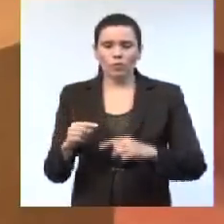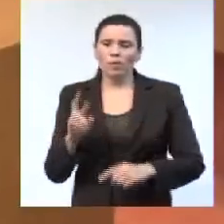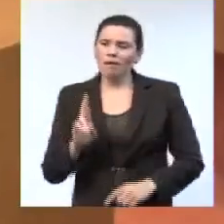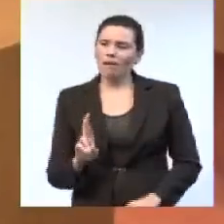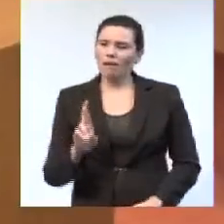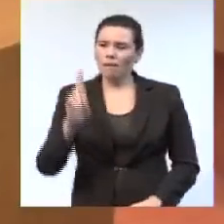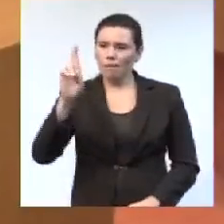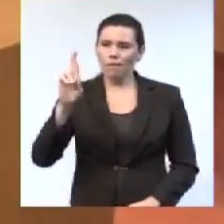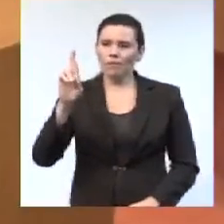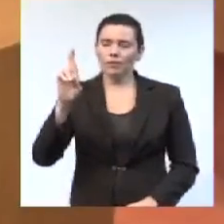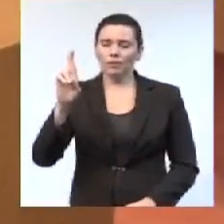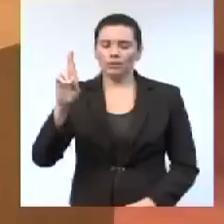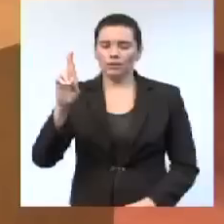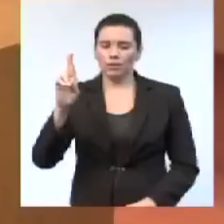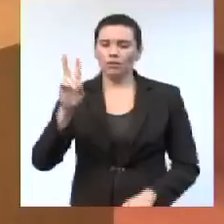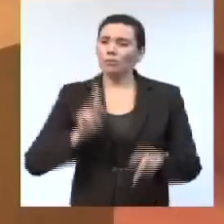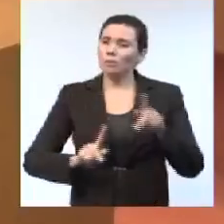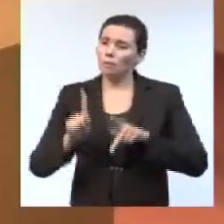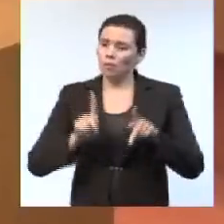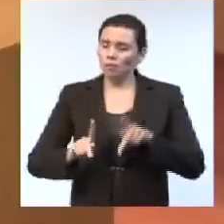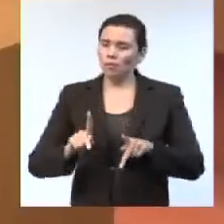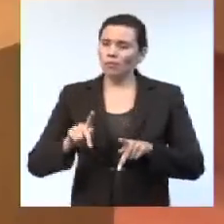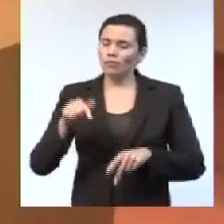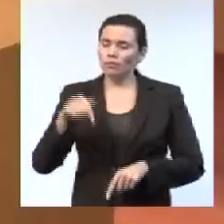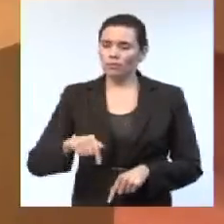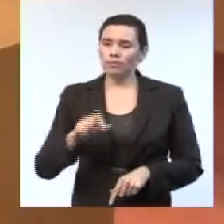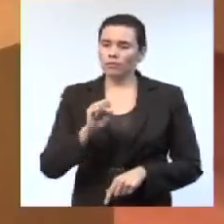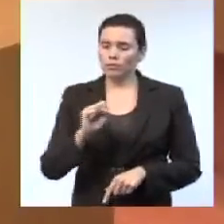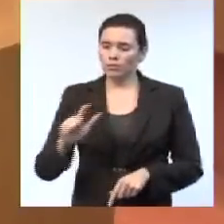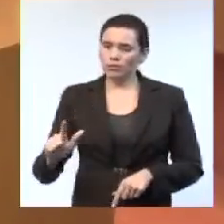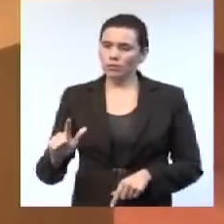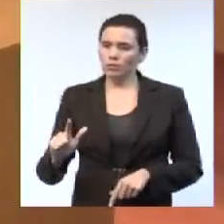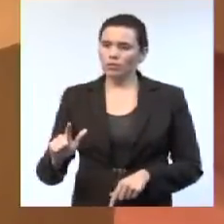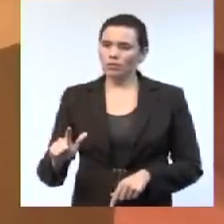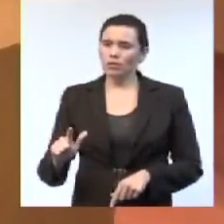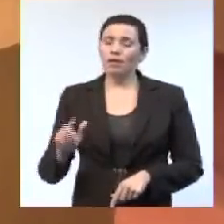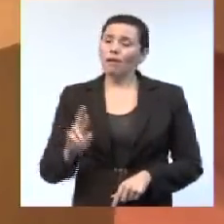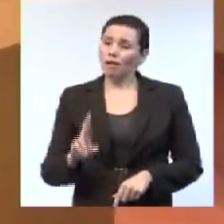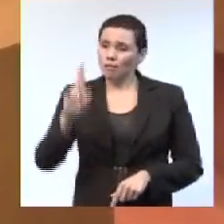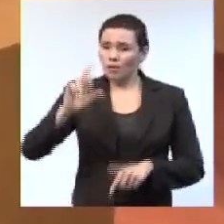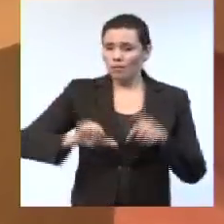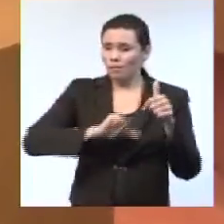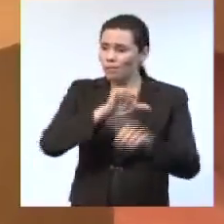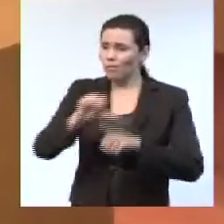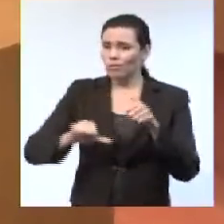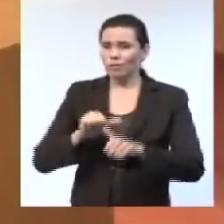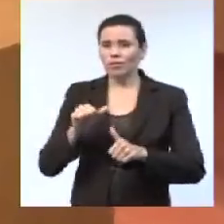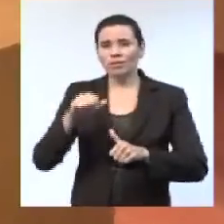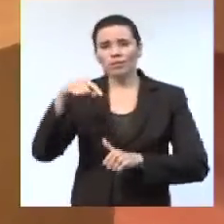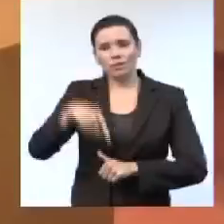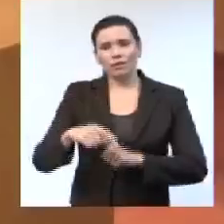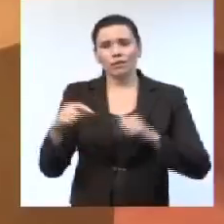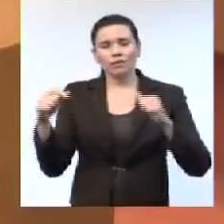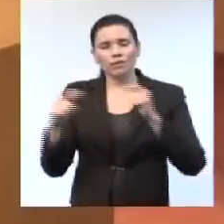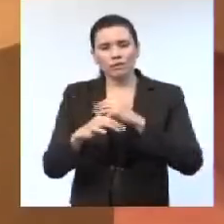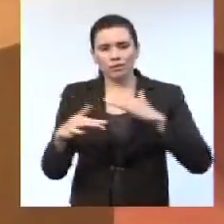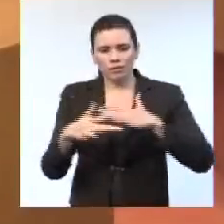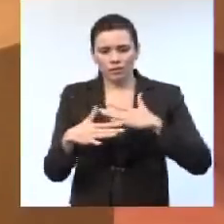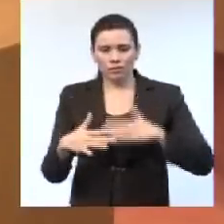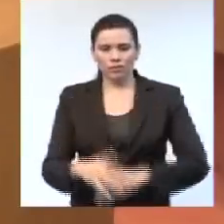sentimento até de mudança dentro da cidade. Se não buscarmos esse entendimento, se não buscarmos esta